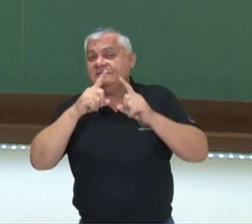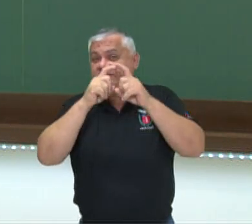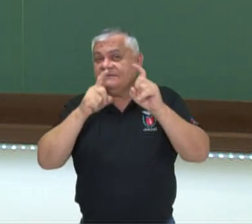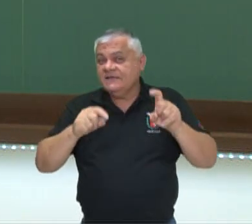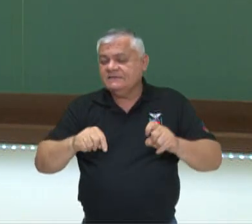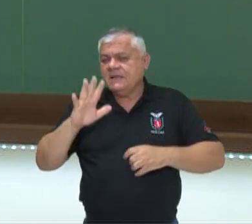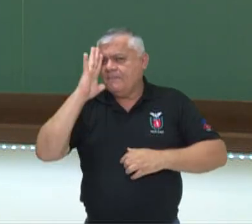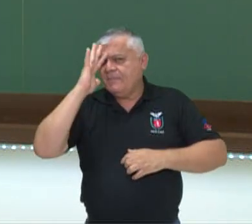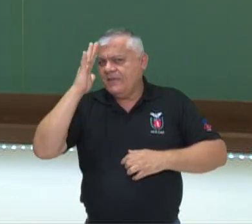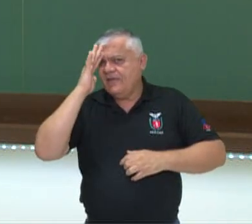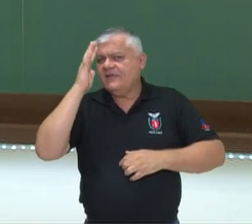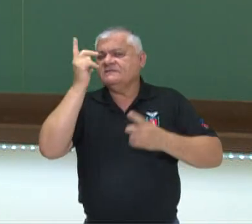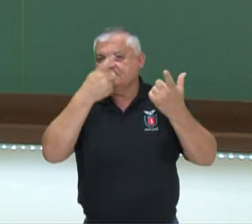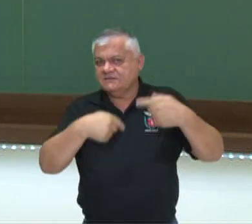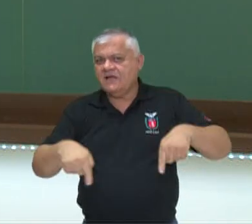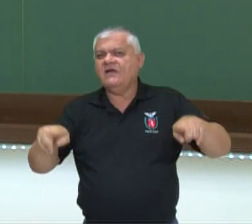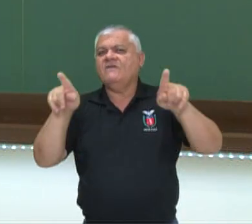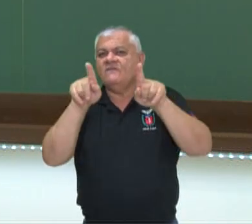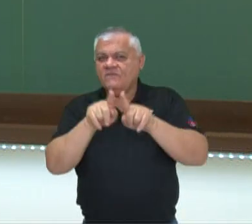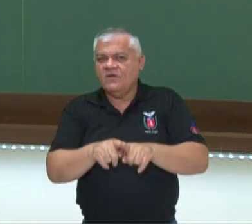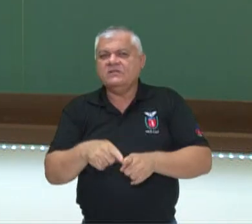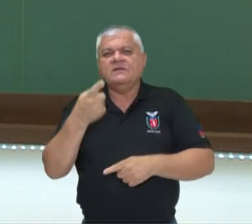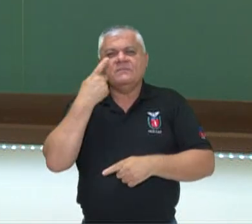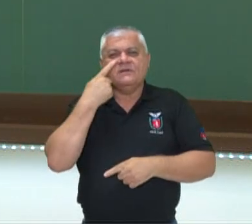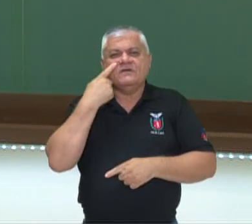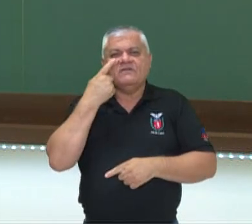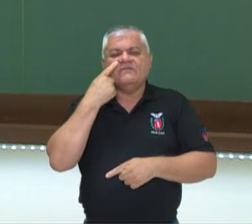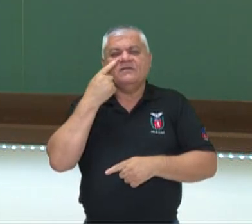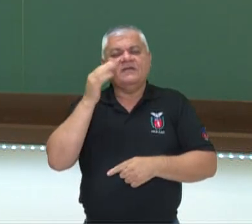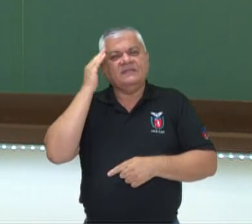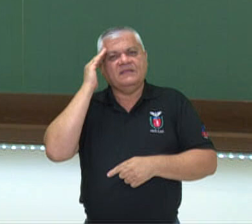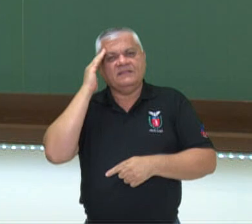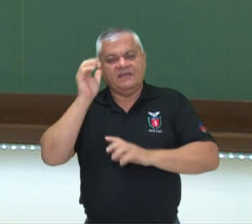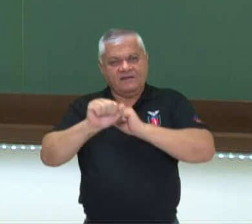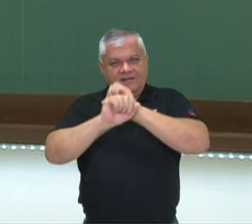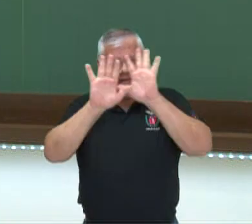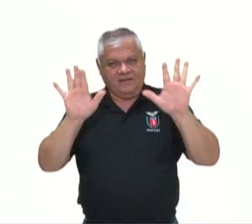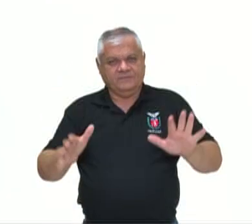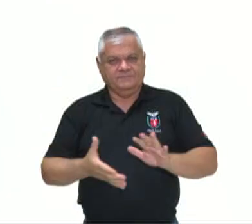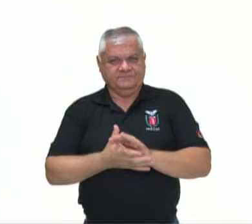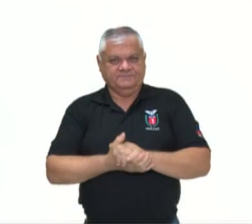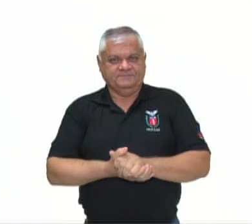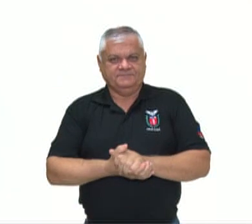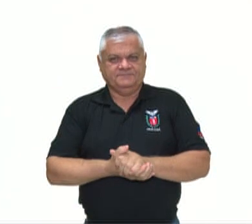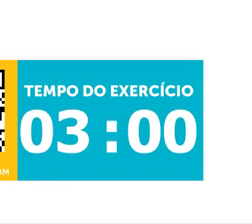sobre isso, daqui a pouquinho a gente volta para desvendar melhor este mistério.